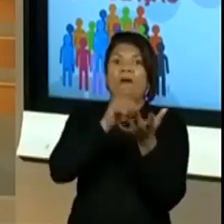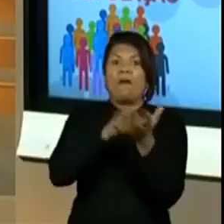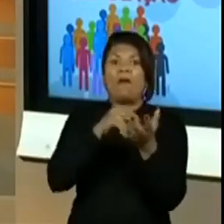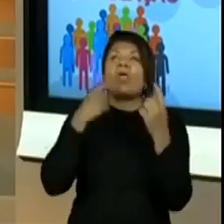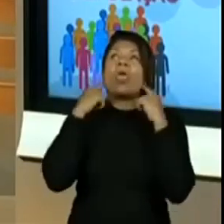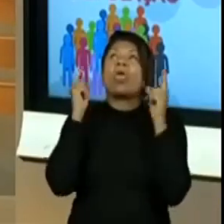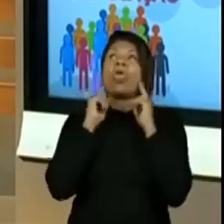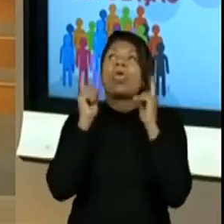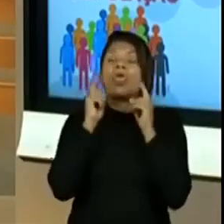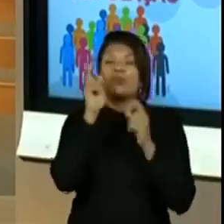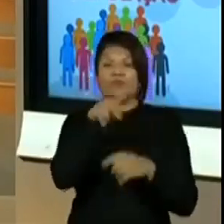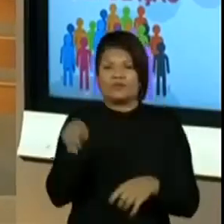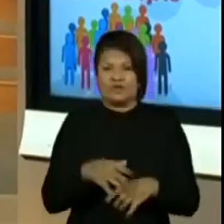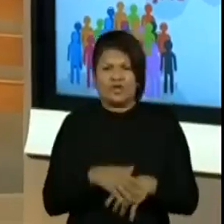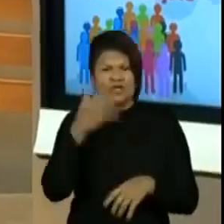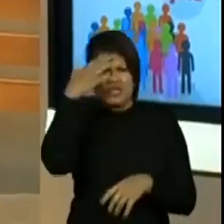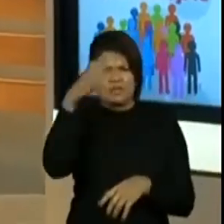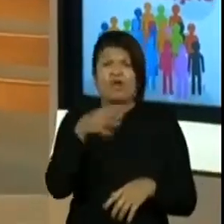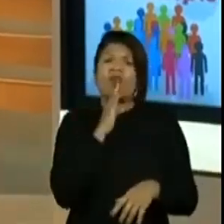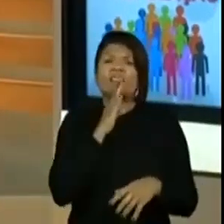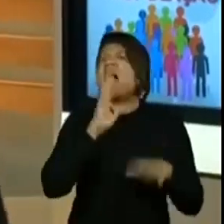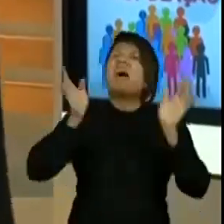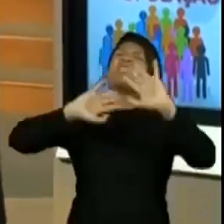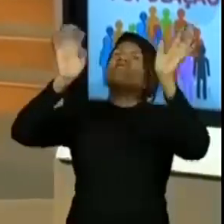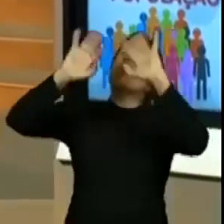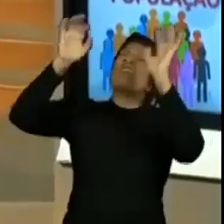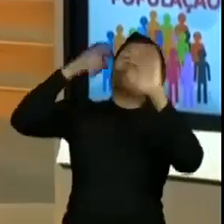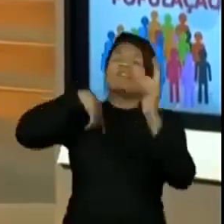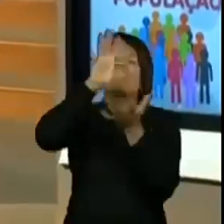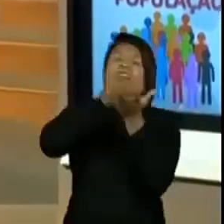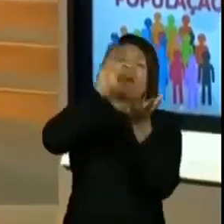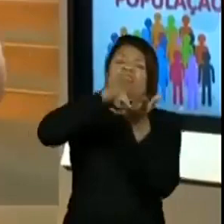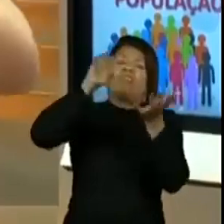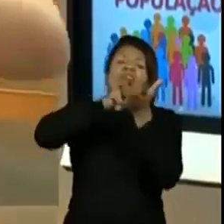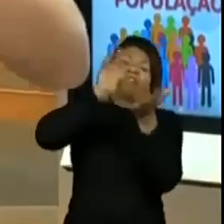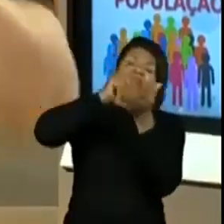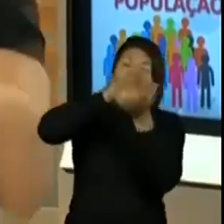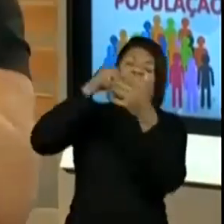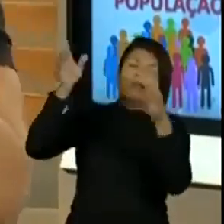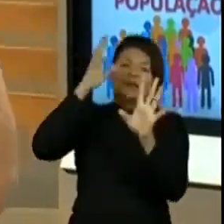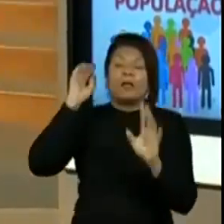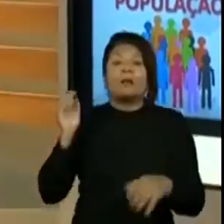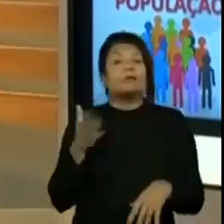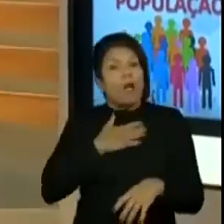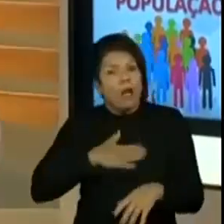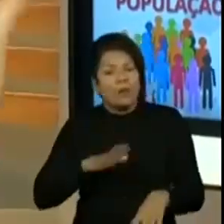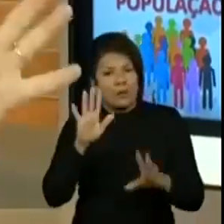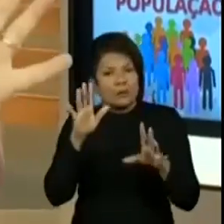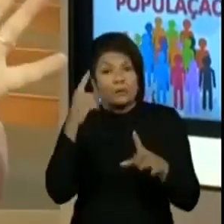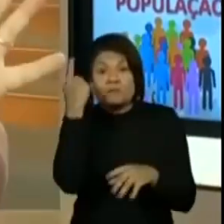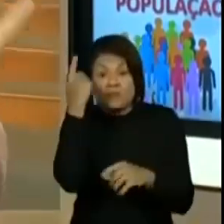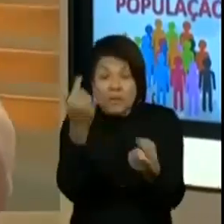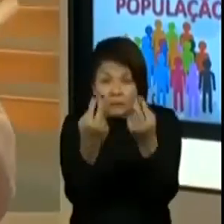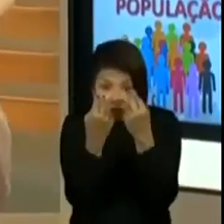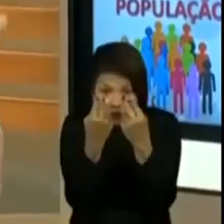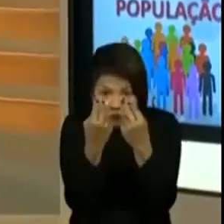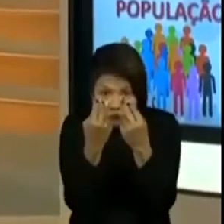Eu conheço essa história, eu já sei. Aí, professor, deixa eu anotar. Não, calma, já se anota. Primeiro, atenção aqui, comprou.